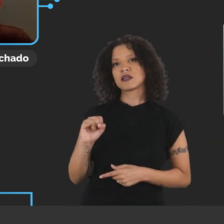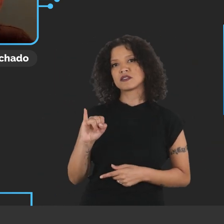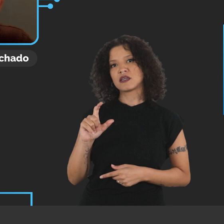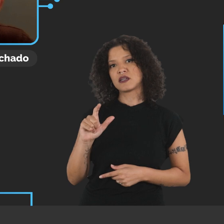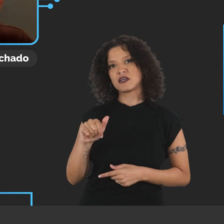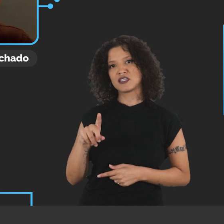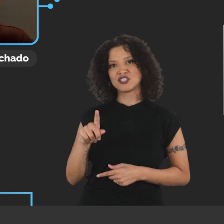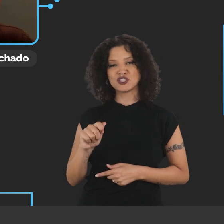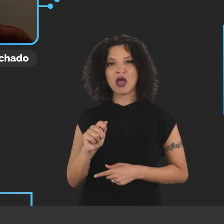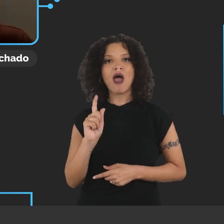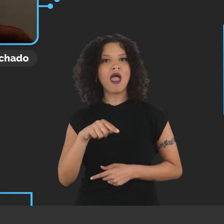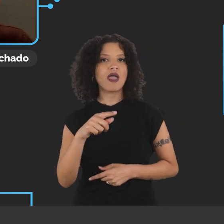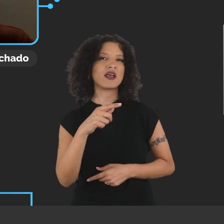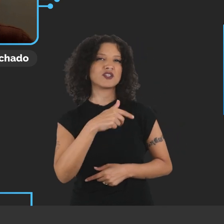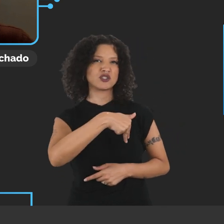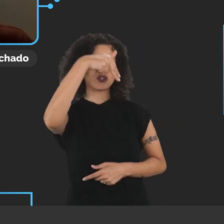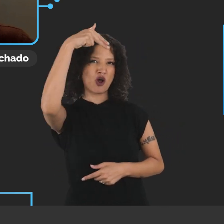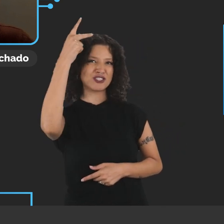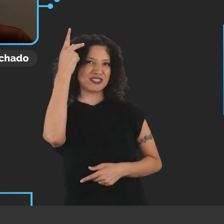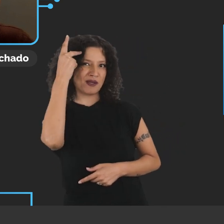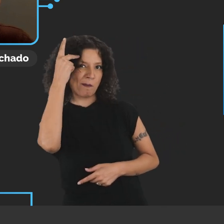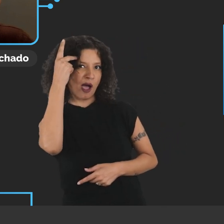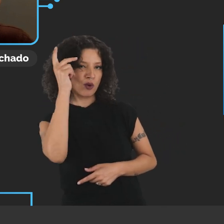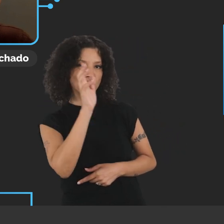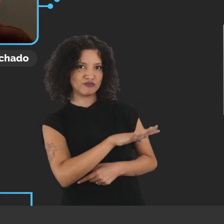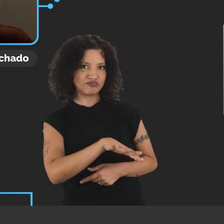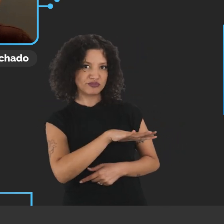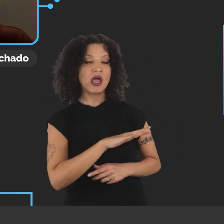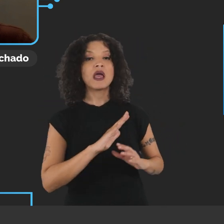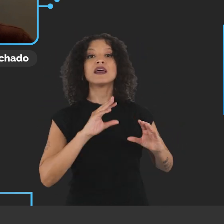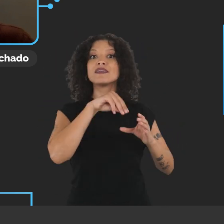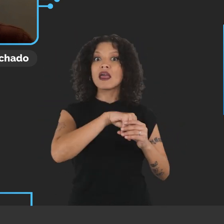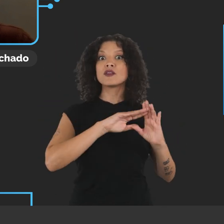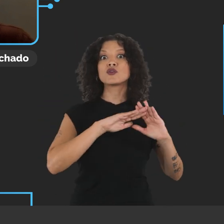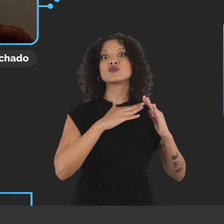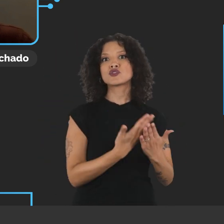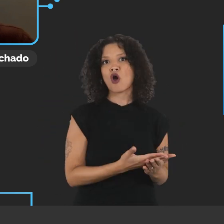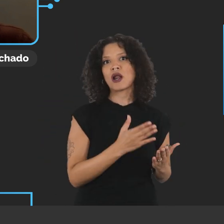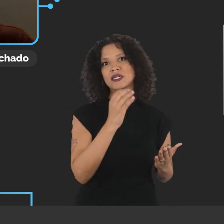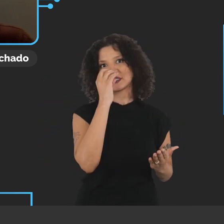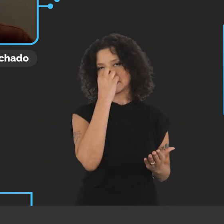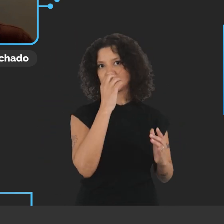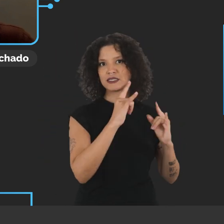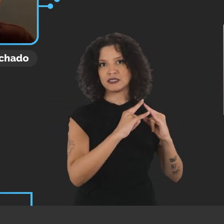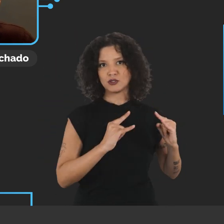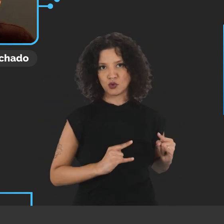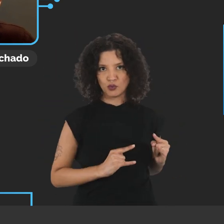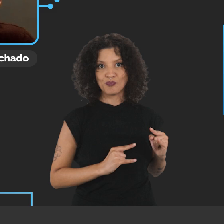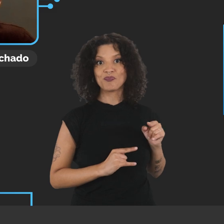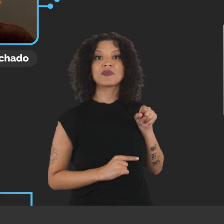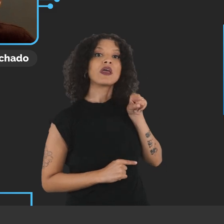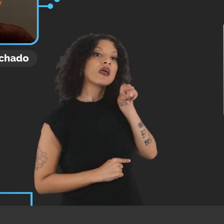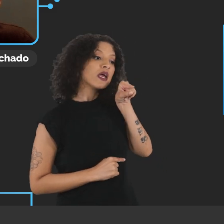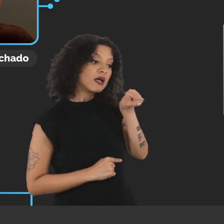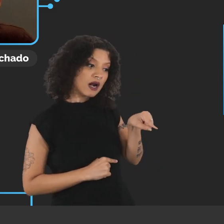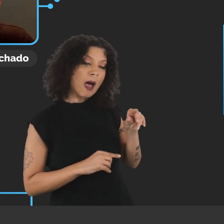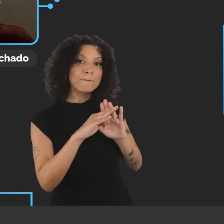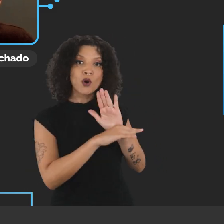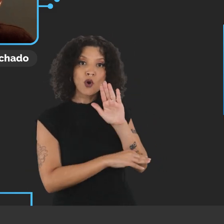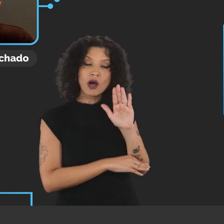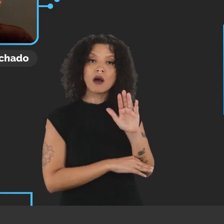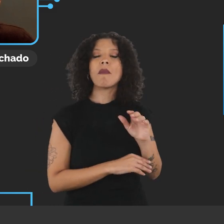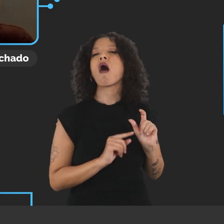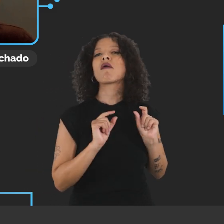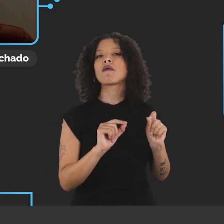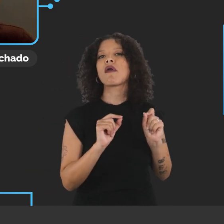lá na Brasilândia, na zona norte de São Paulo, dentro do Circo Escola, da organização Promove. E neste